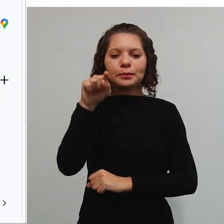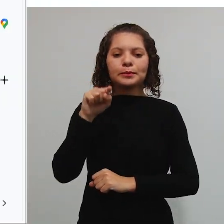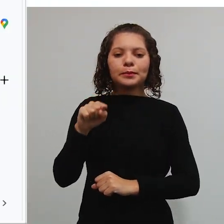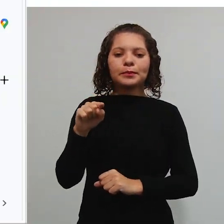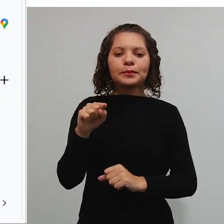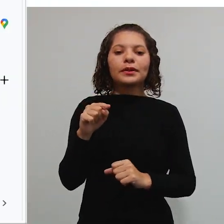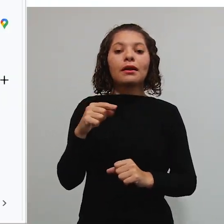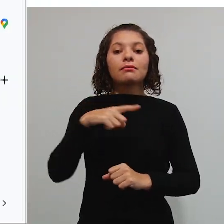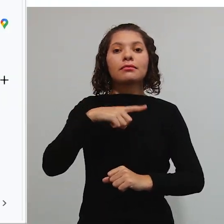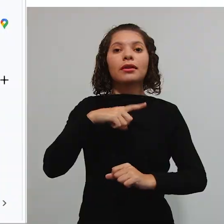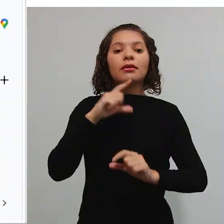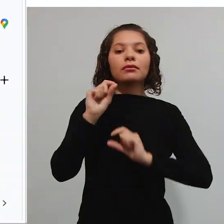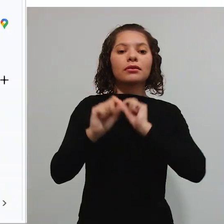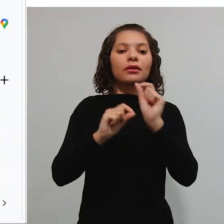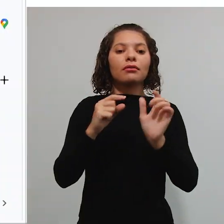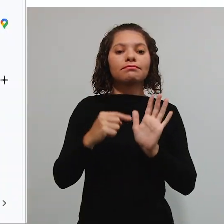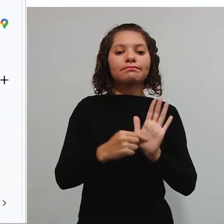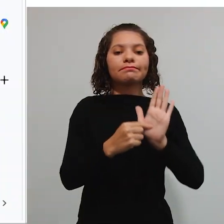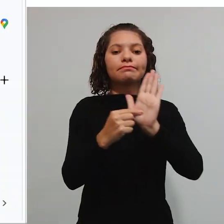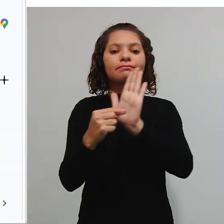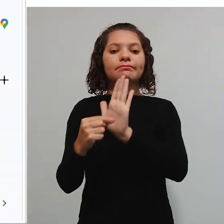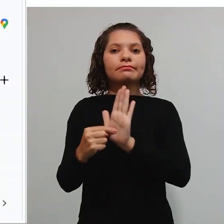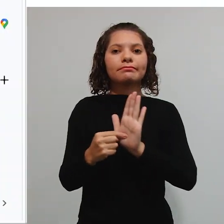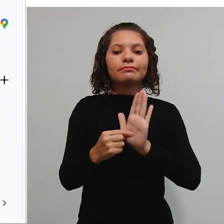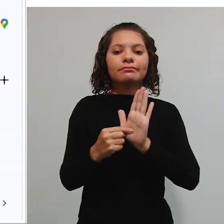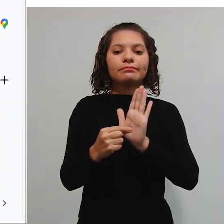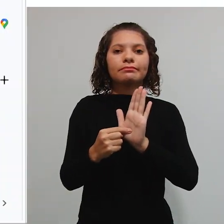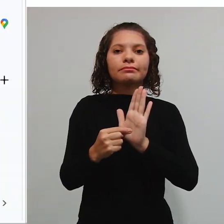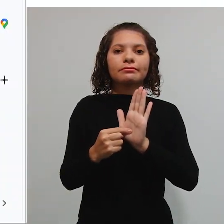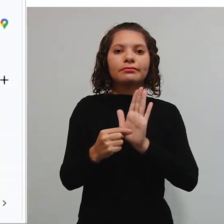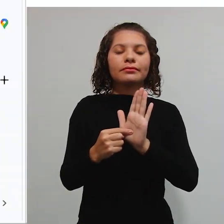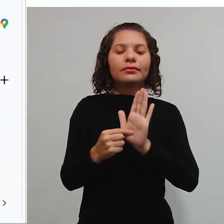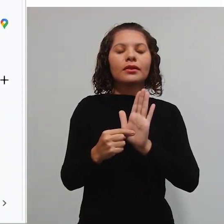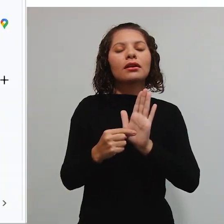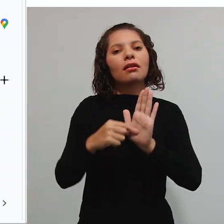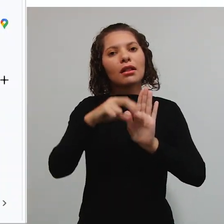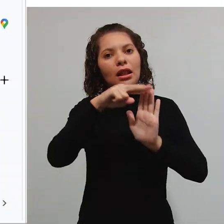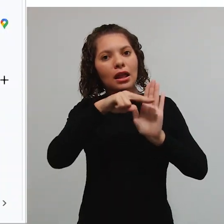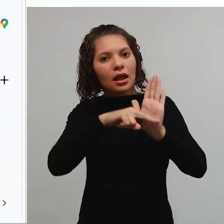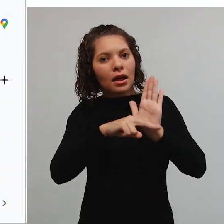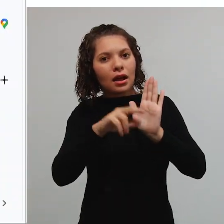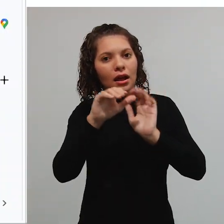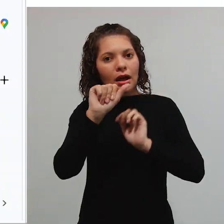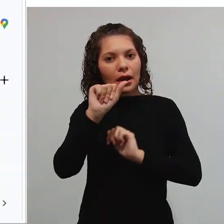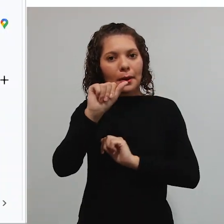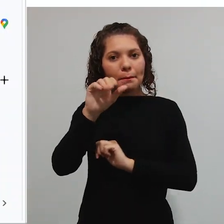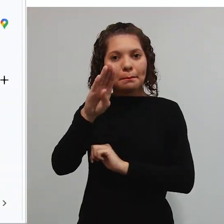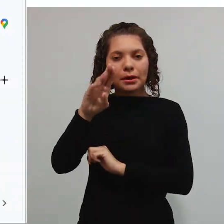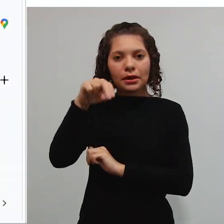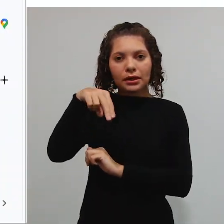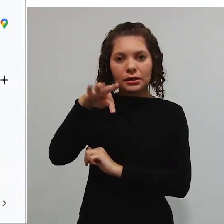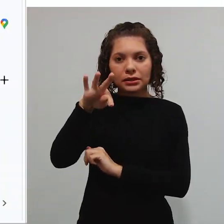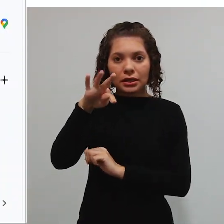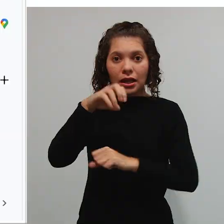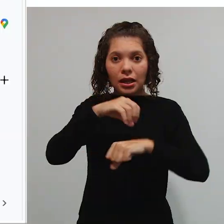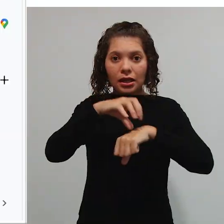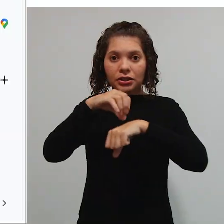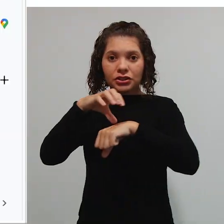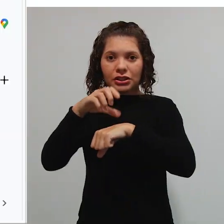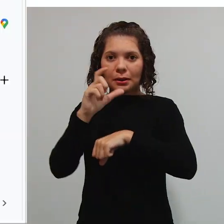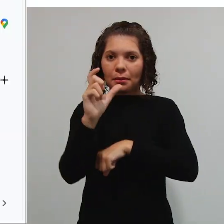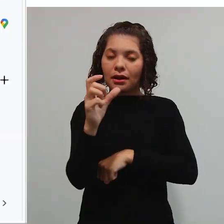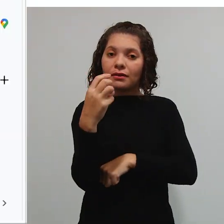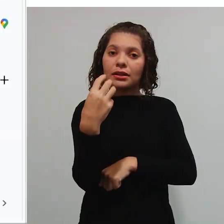aí aqui eu deixei destacado porque a BNT recomenda 3 palavras-chave, mas